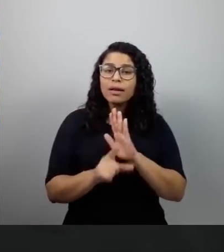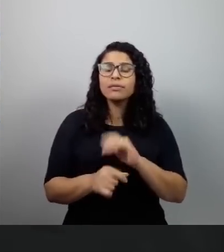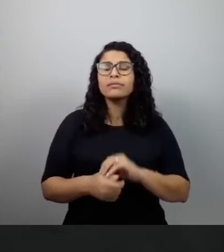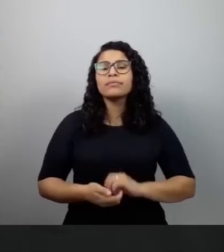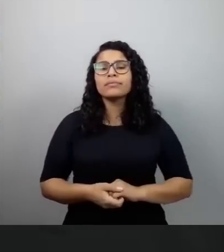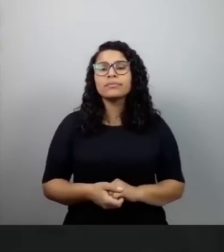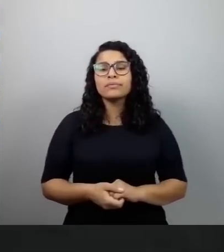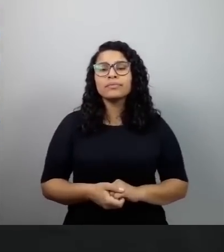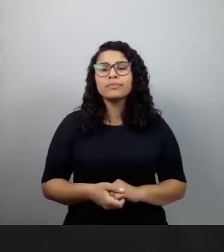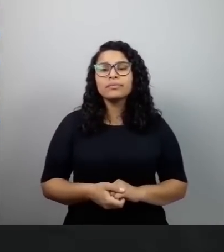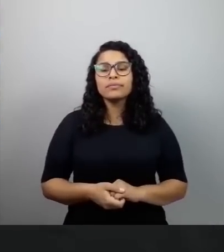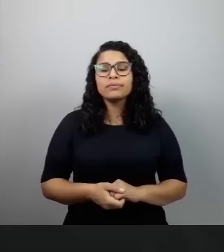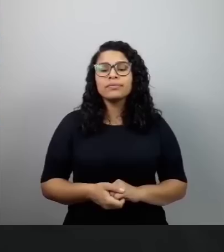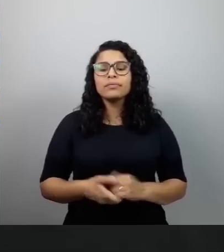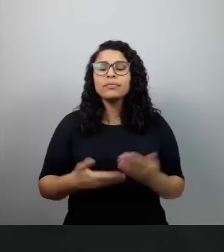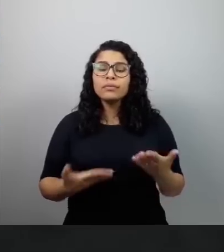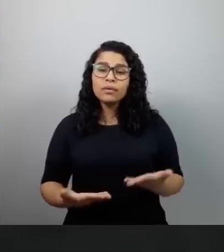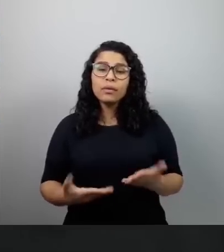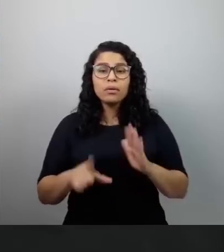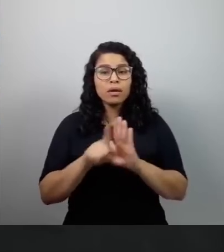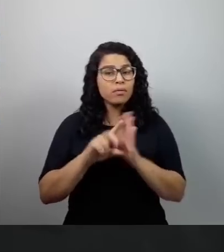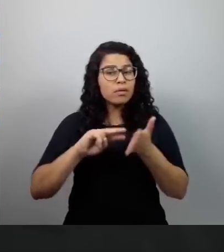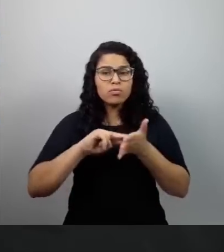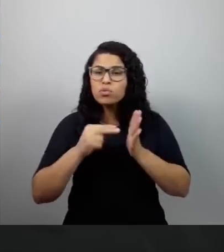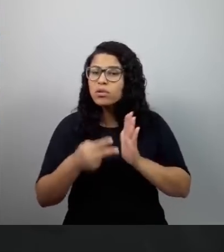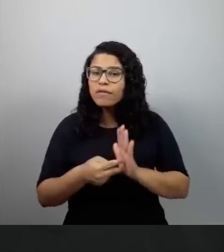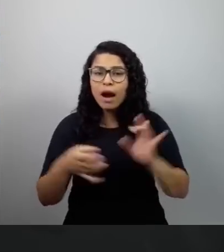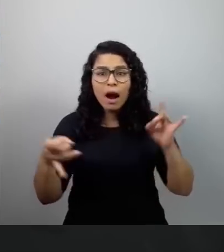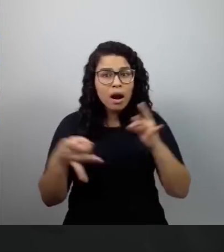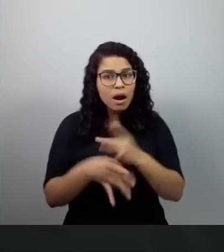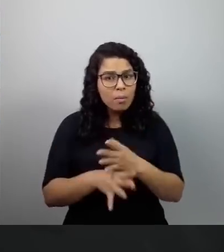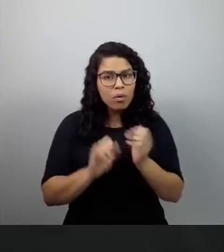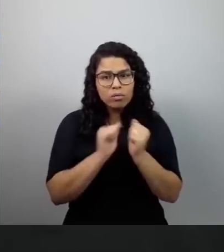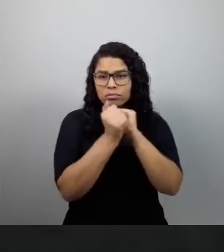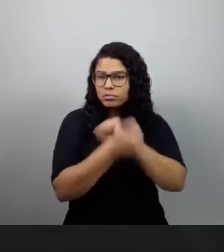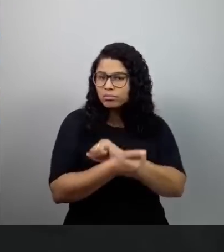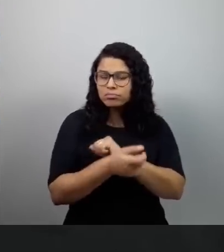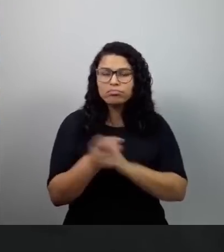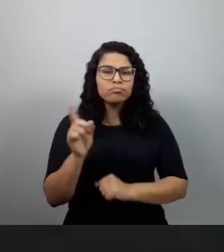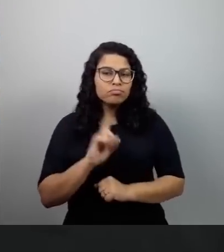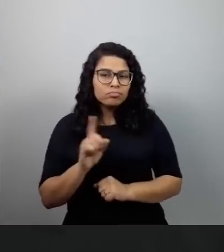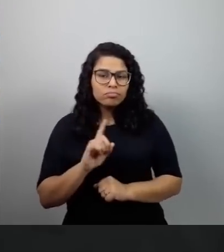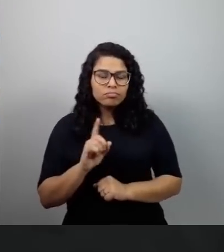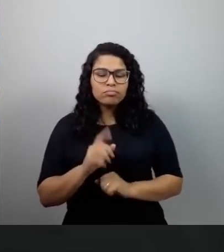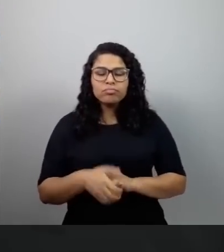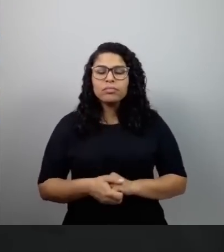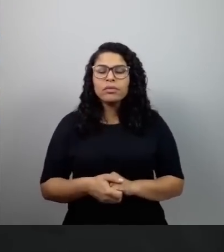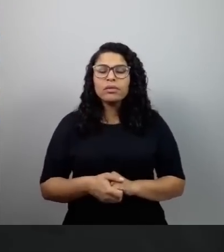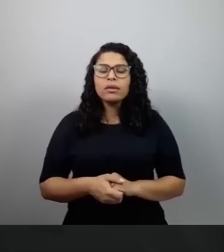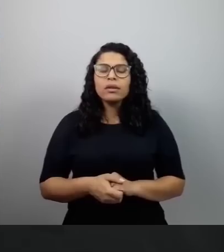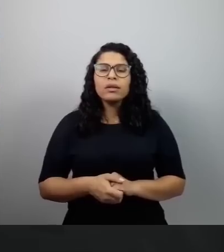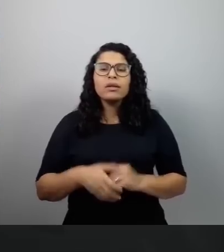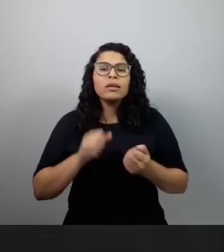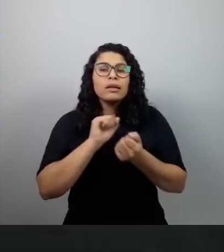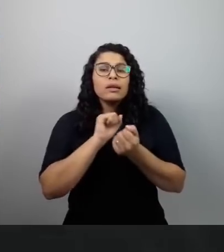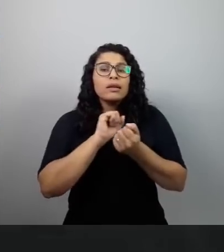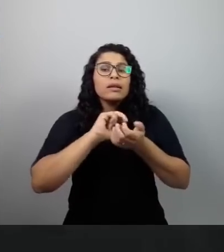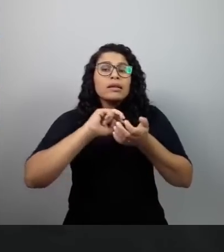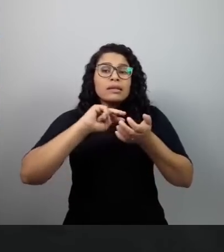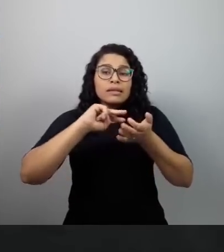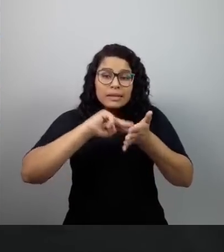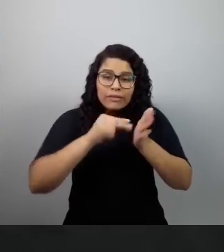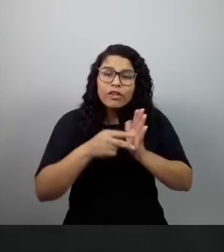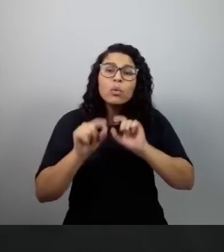aqui. Agora, repara, essa lei não significa o fim da escravidão. Significa, digamos assim, evitar que novas